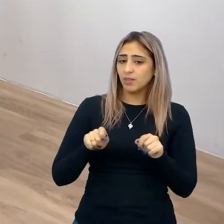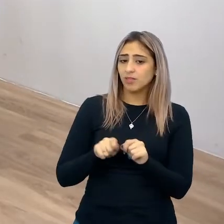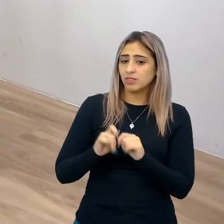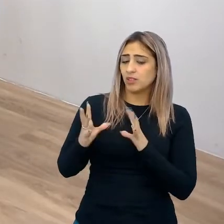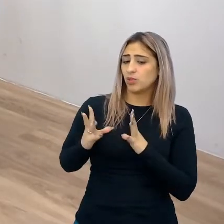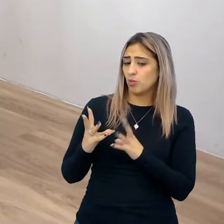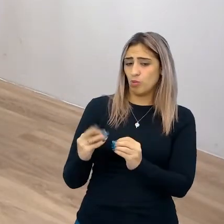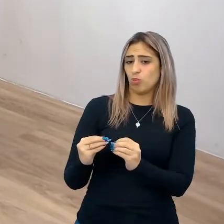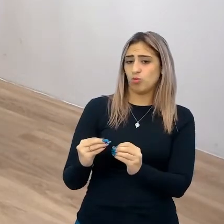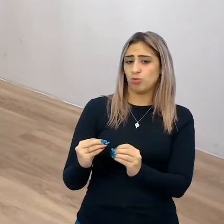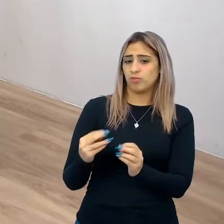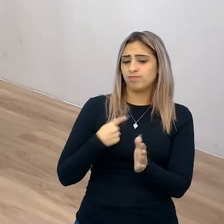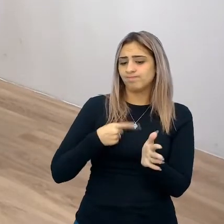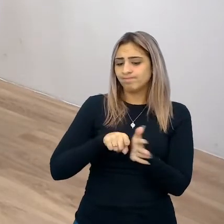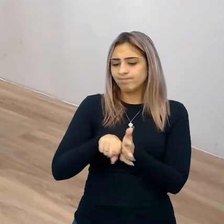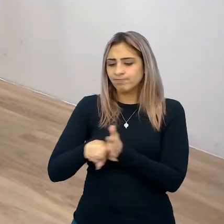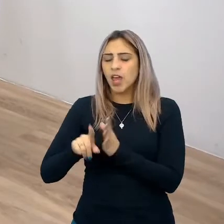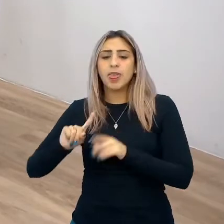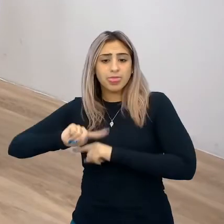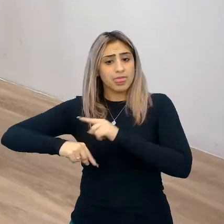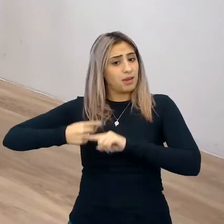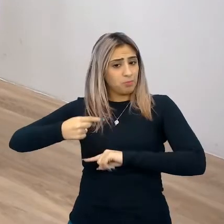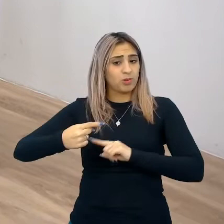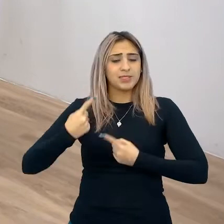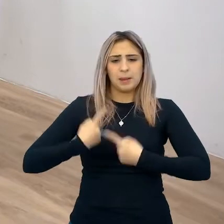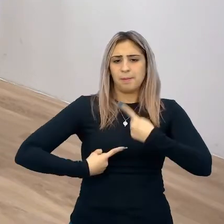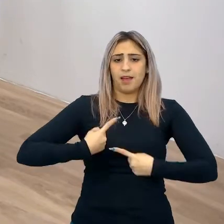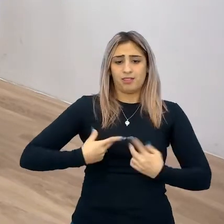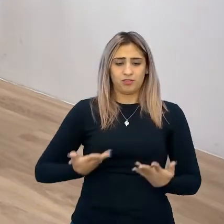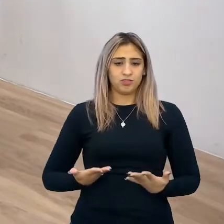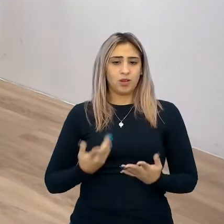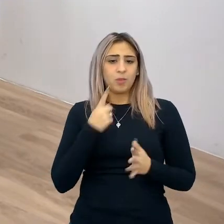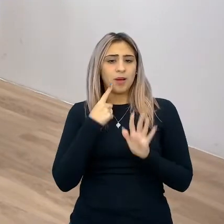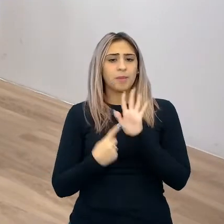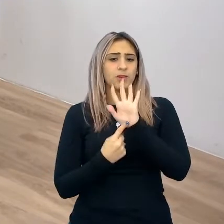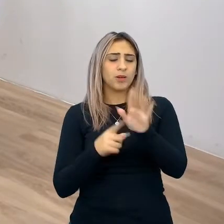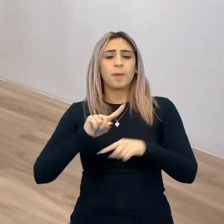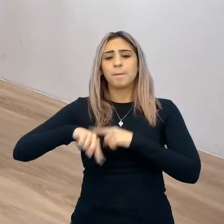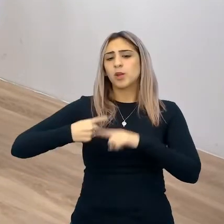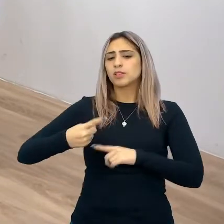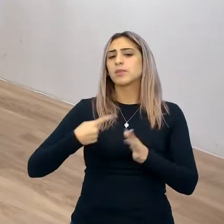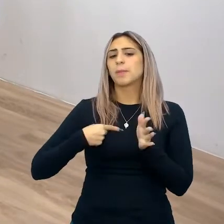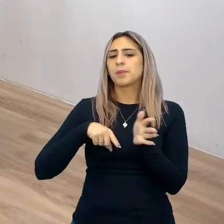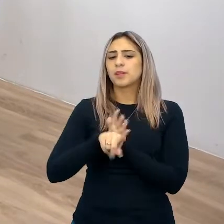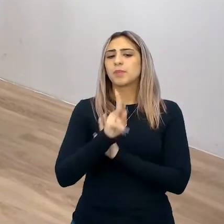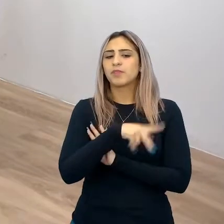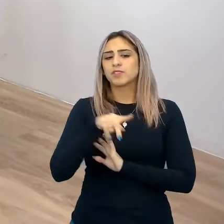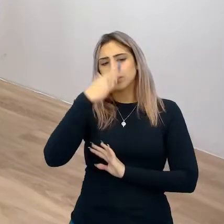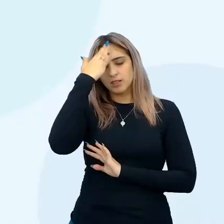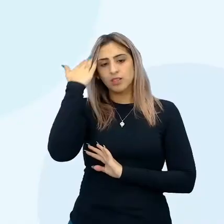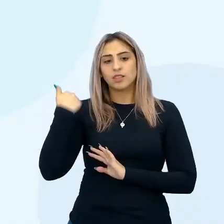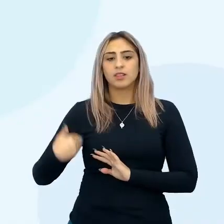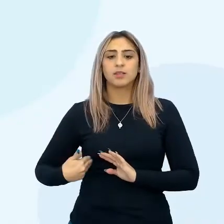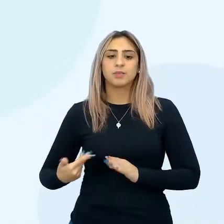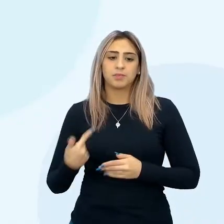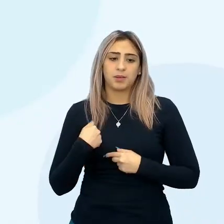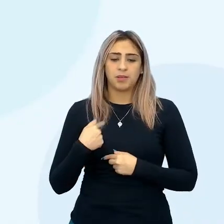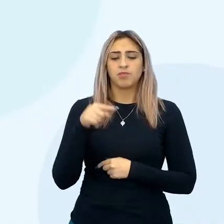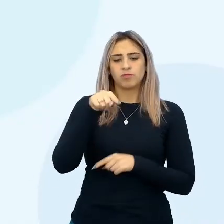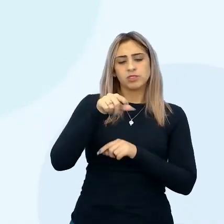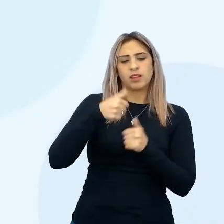uma curadoria e um debate depois. Então, uma amostra é isso. Próxima pergunta para a professora Tayana e para mim, para você que está em